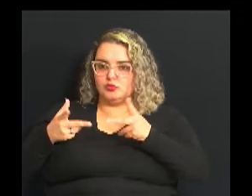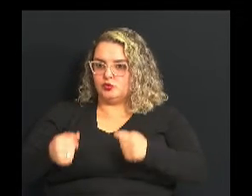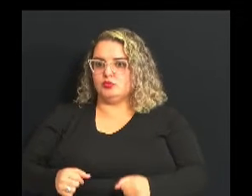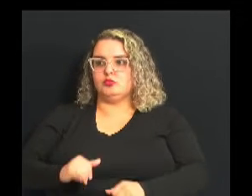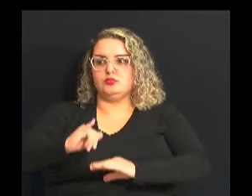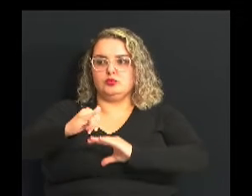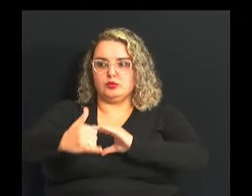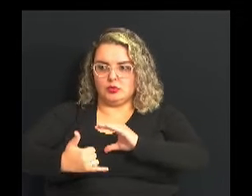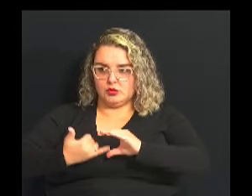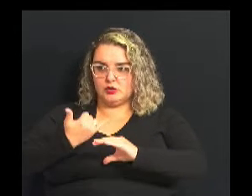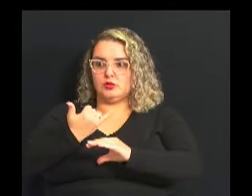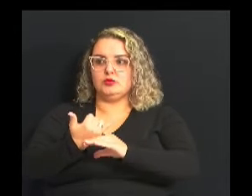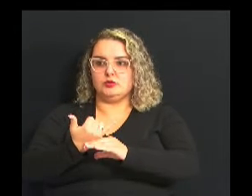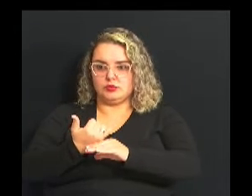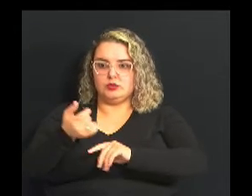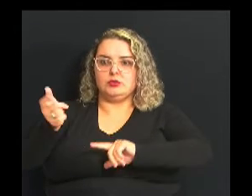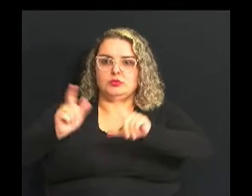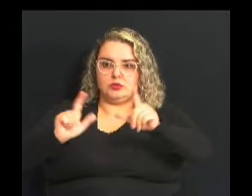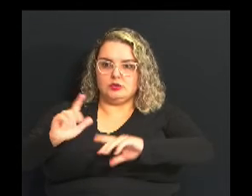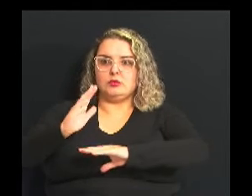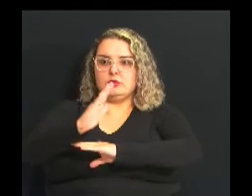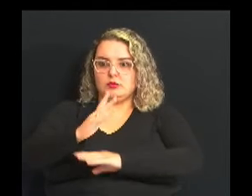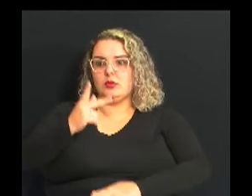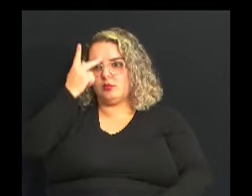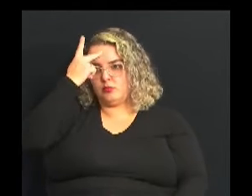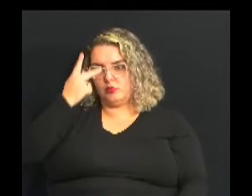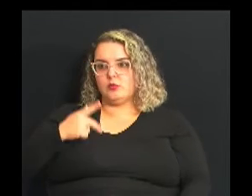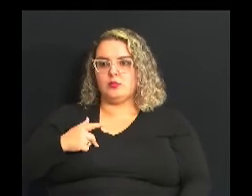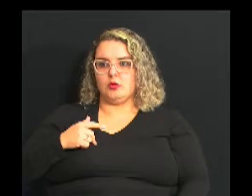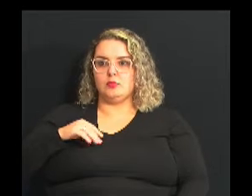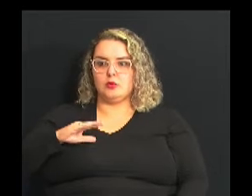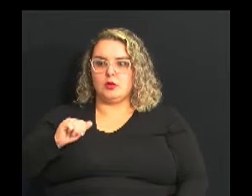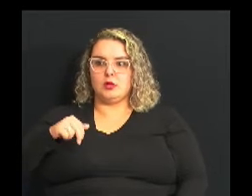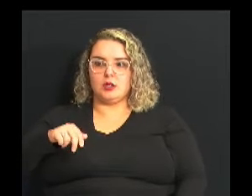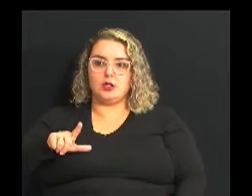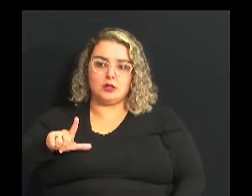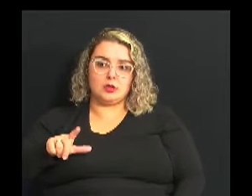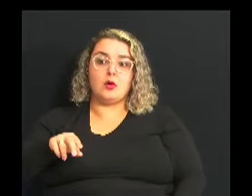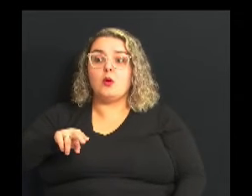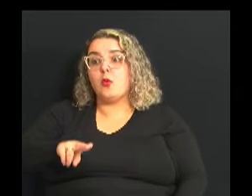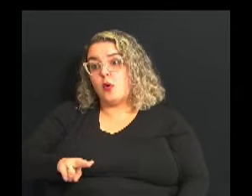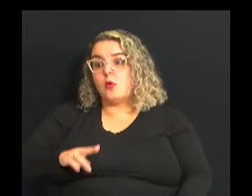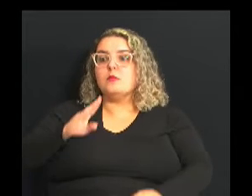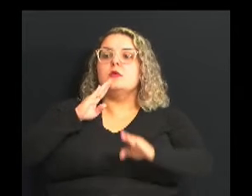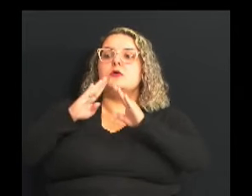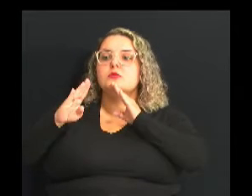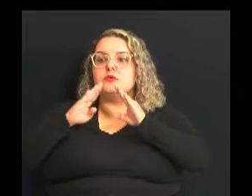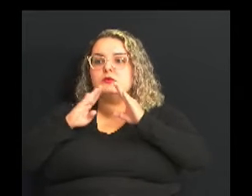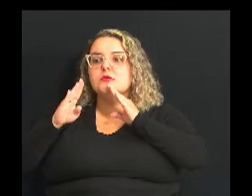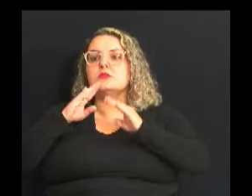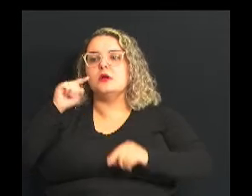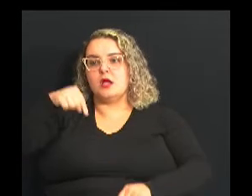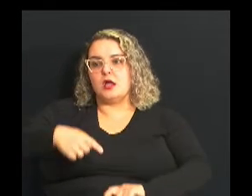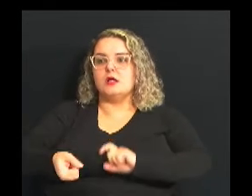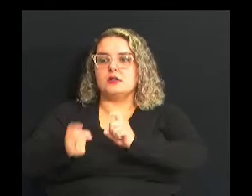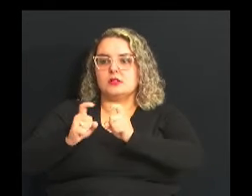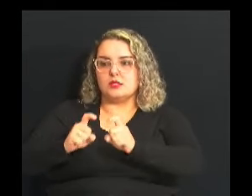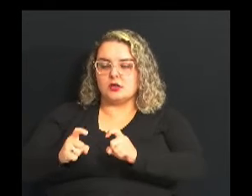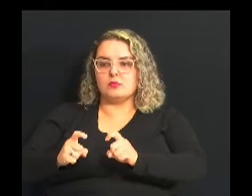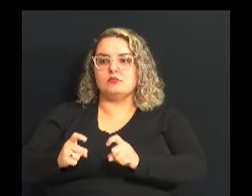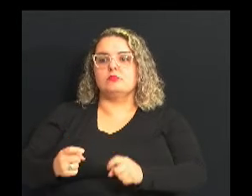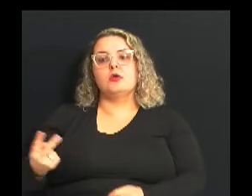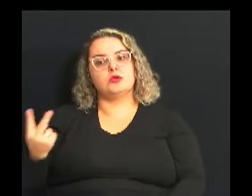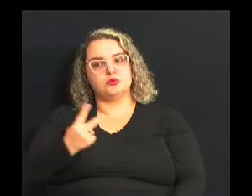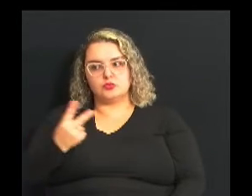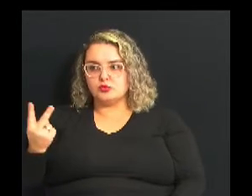YouTube, né, a TV Câmara tem o seu próprio canal, ou pelo Facebook. Essa reunião, por exemplo, está sendo transmitida em ambos os